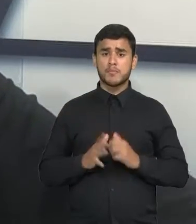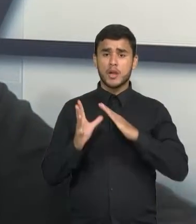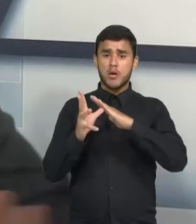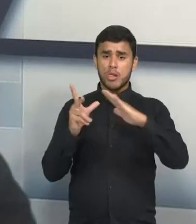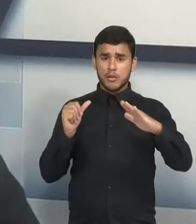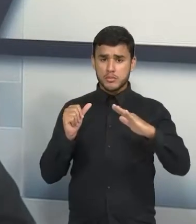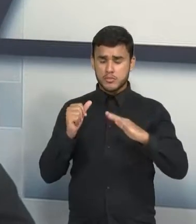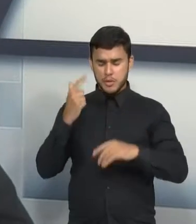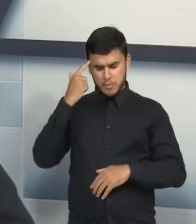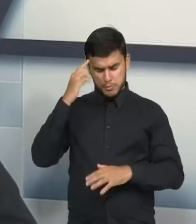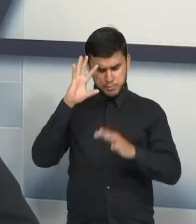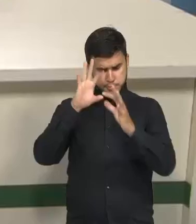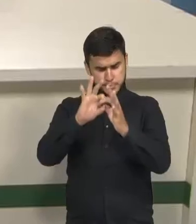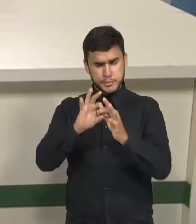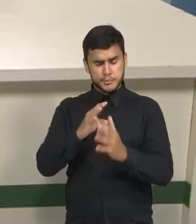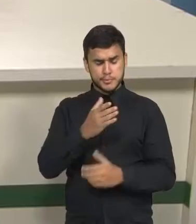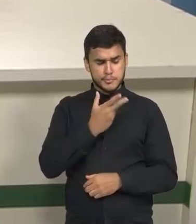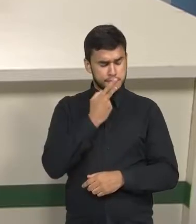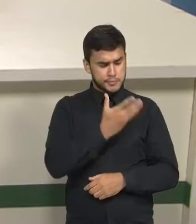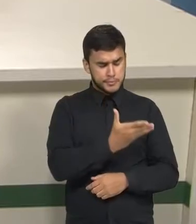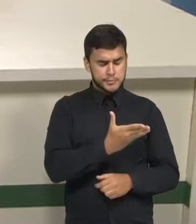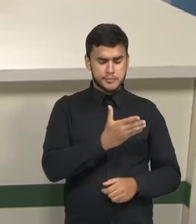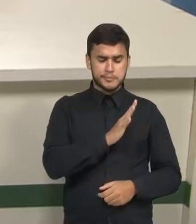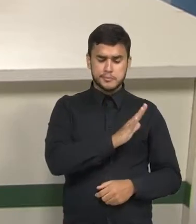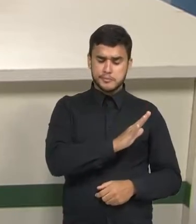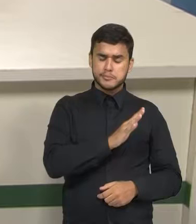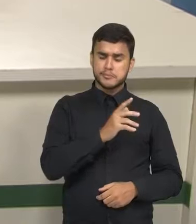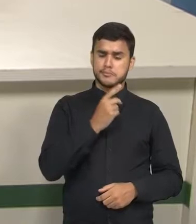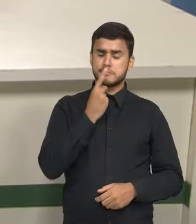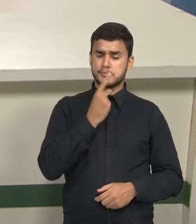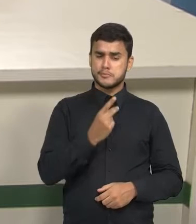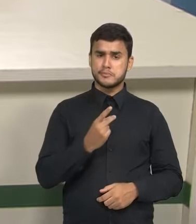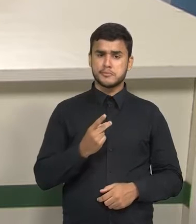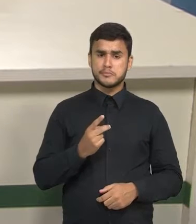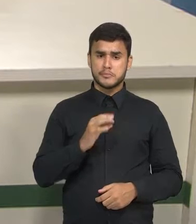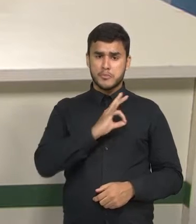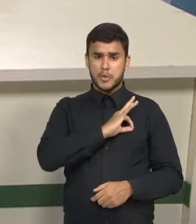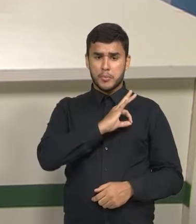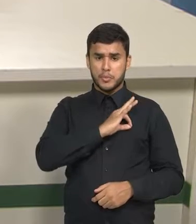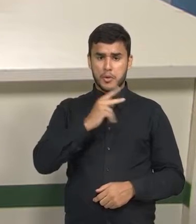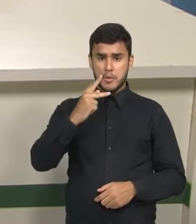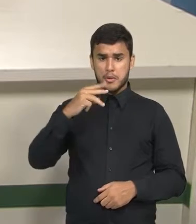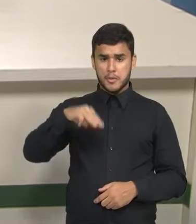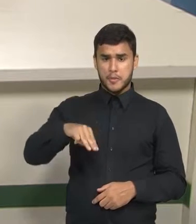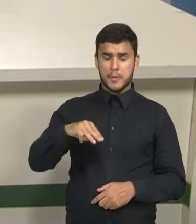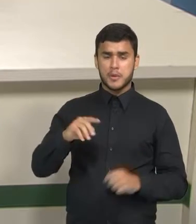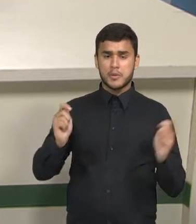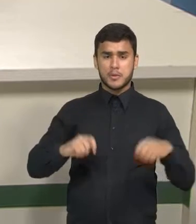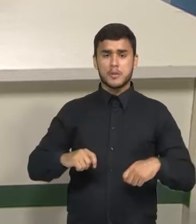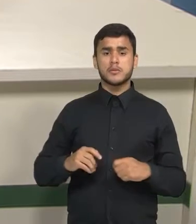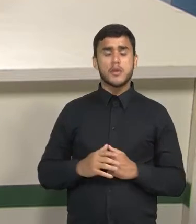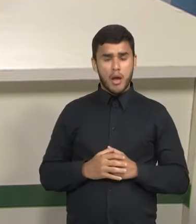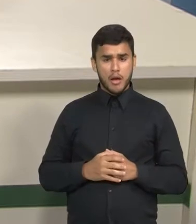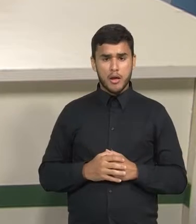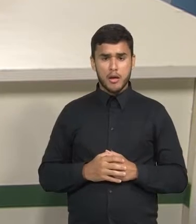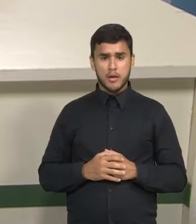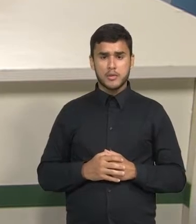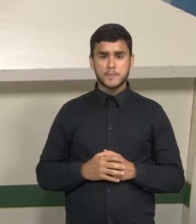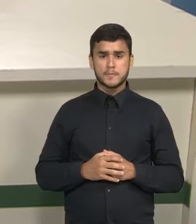Deixa eu só fazer esse raciocínio. A reação... A Polícia Militar do Estado de Ceará conseguiria